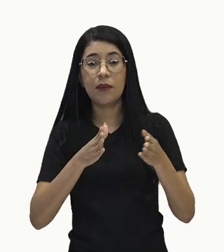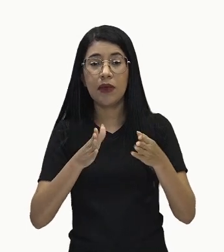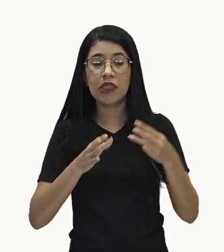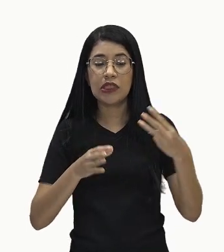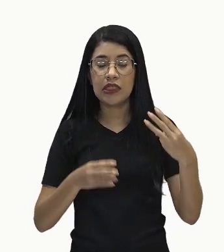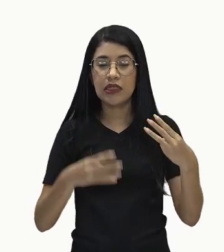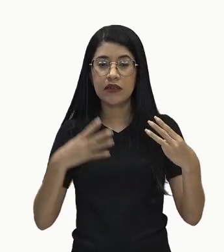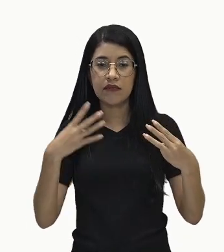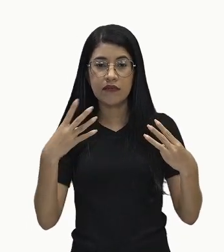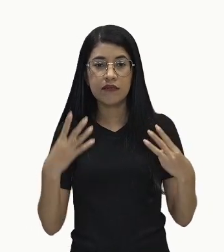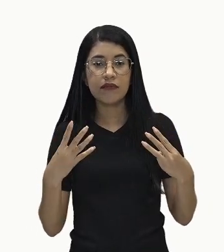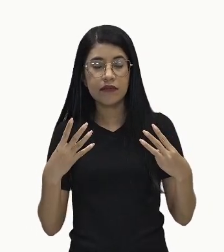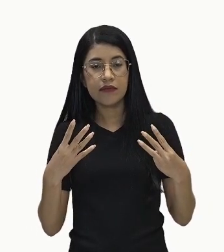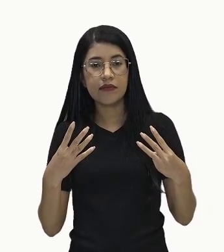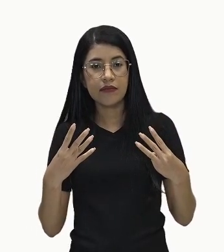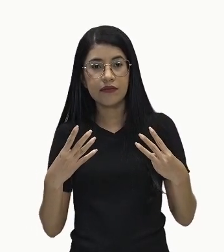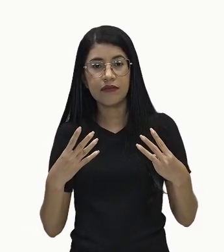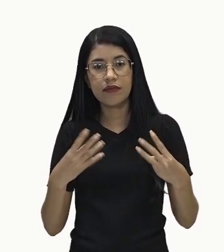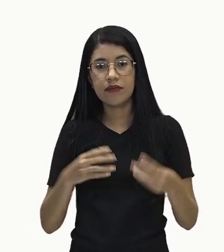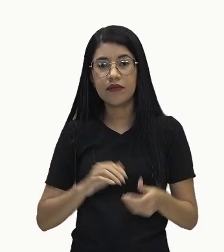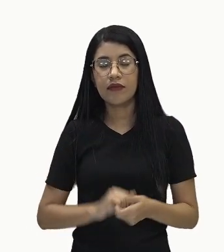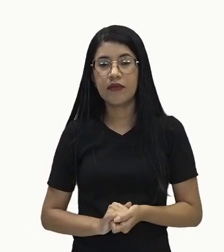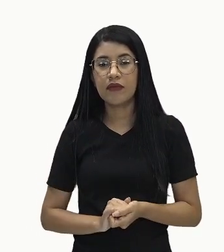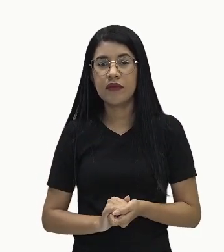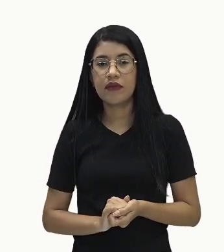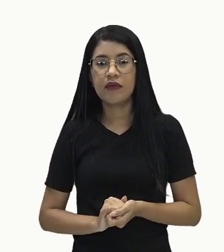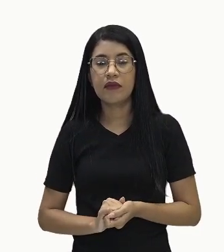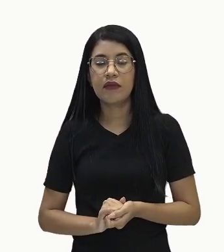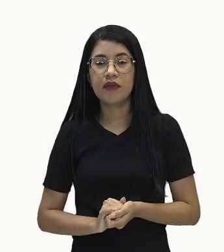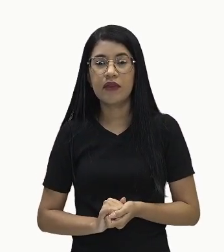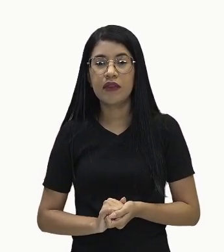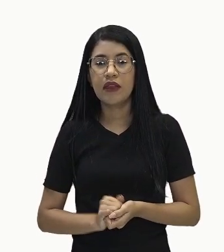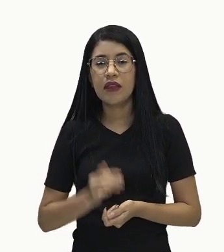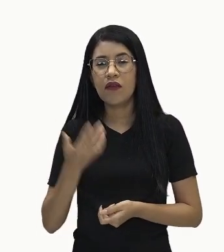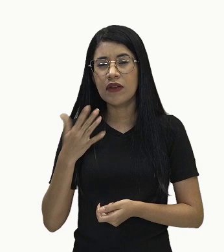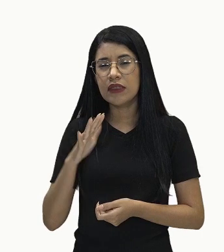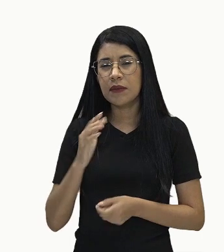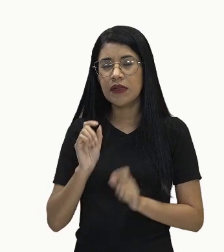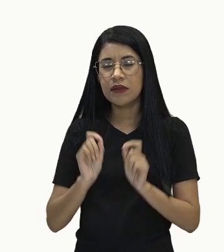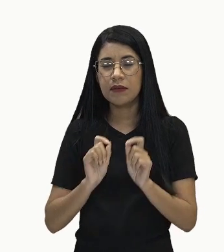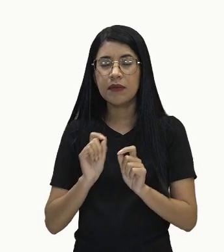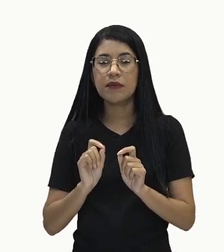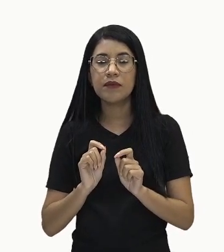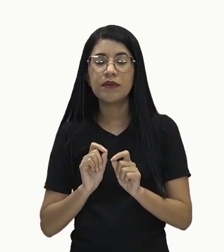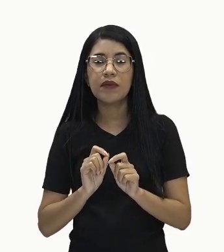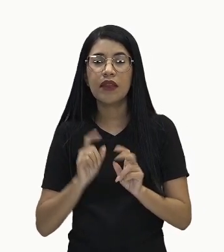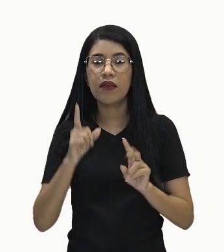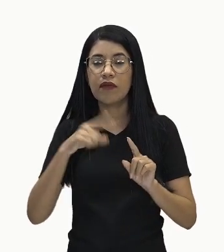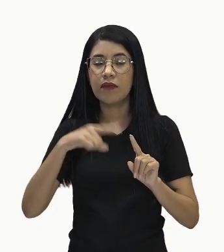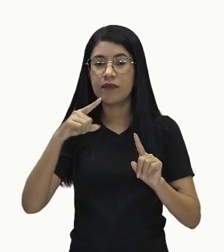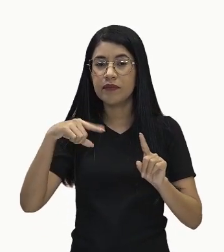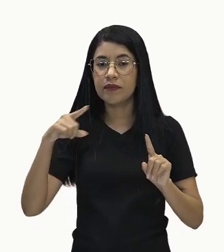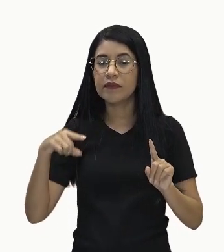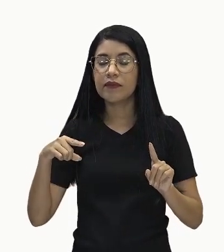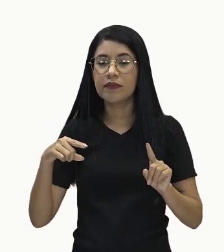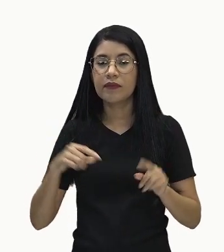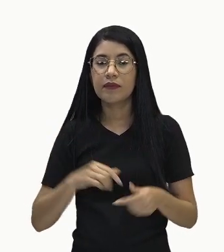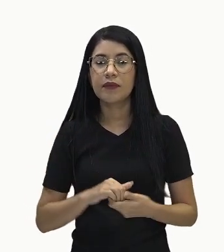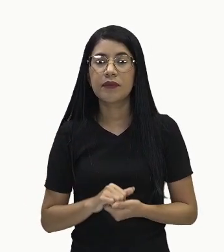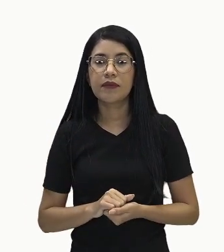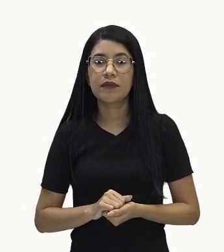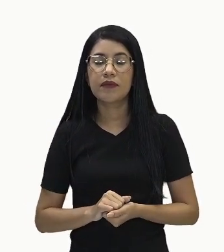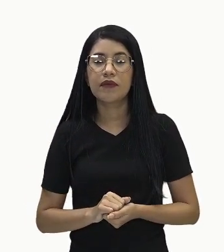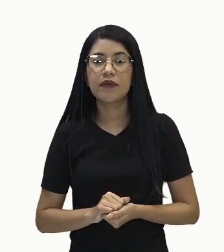que 4. Ou seja, raiz de 10 vai estar entre 3 e 4. Agora sim, a gente tem uma estimativa da